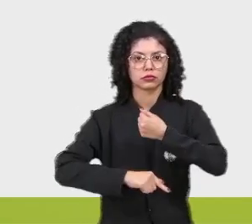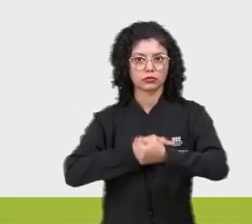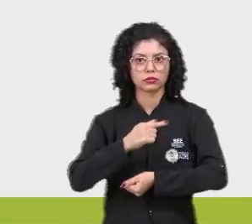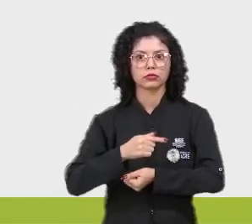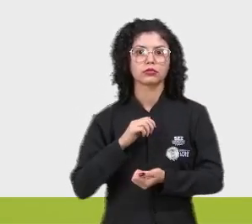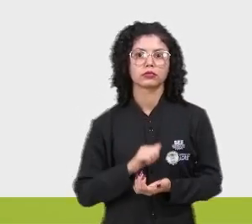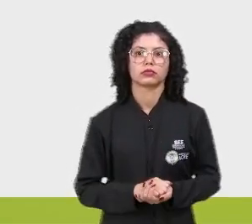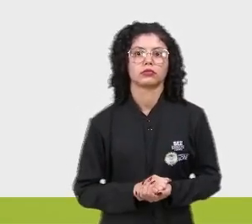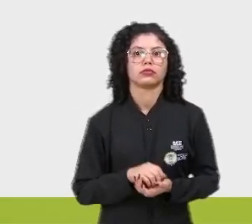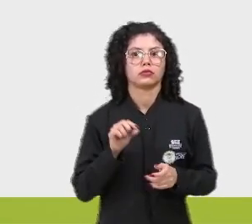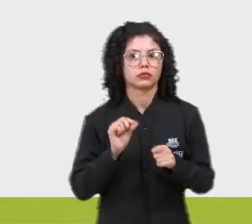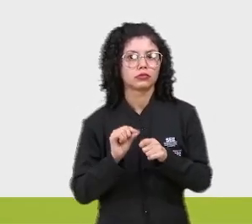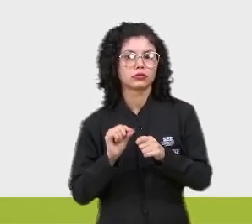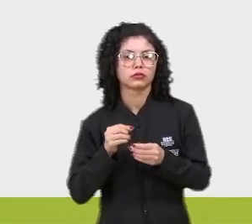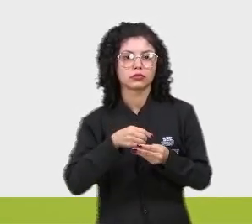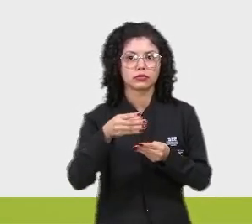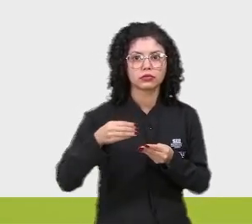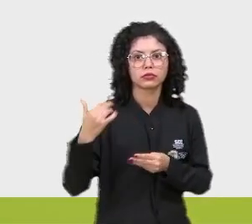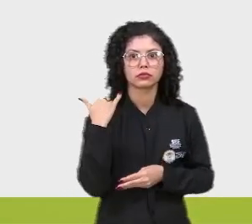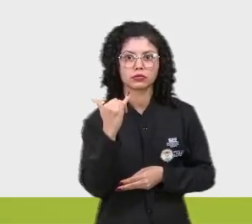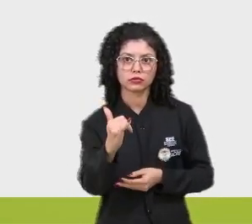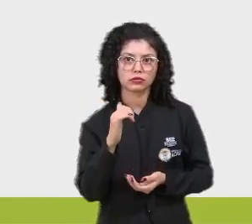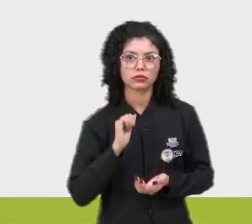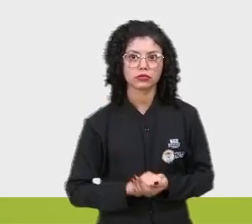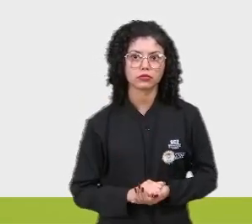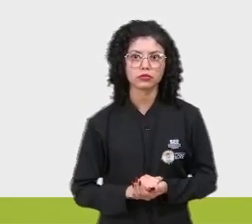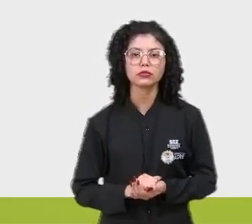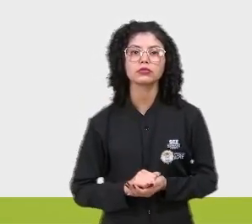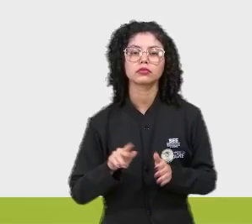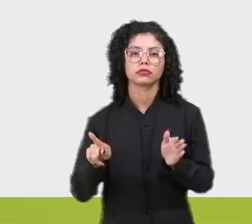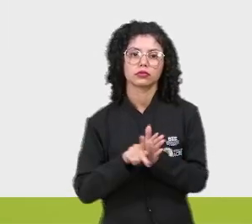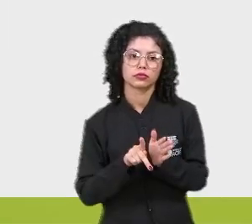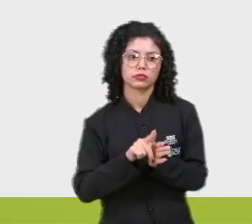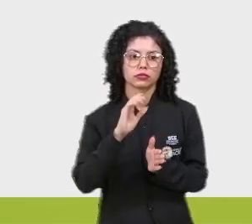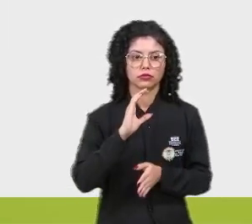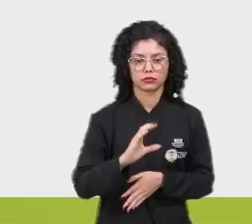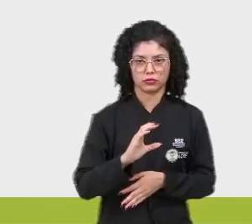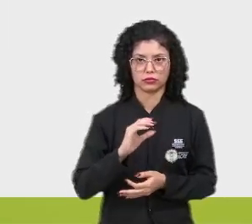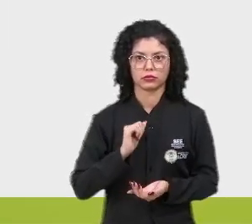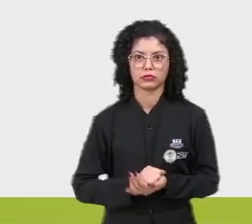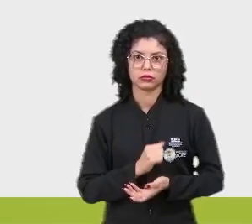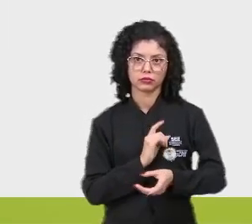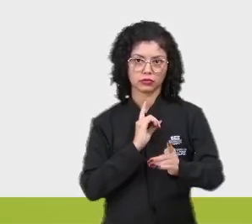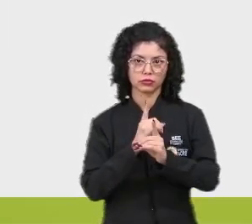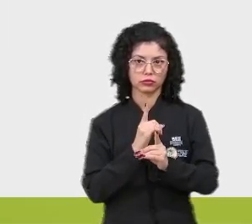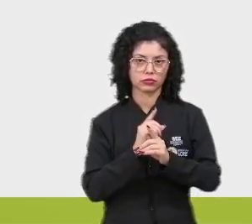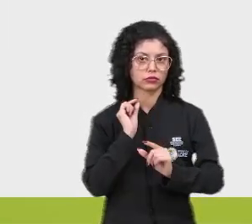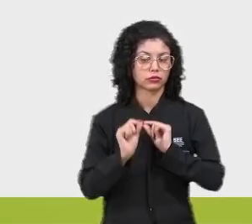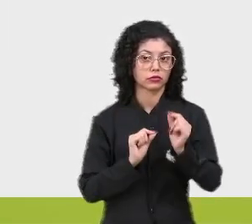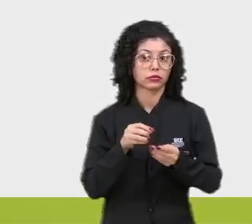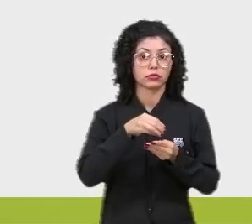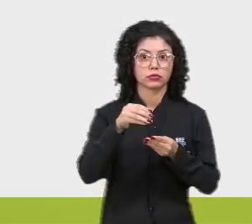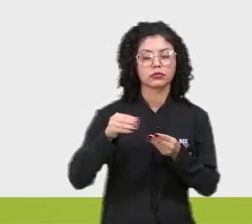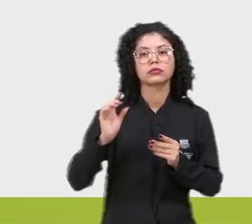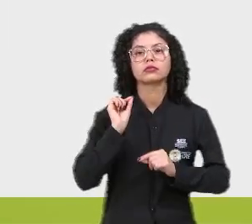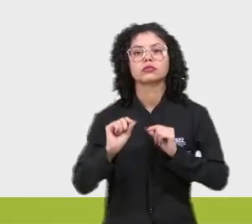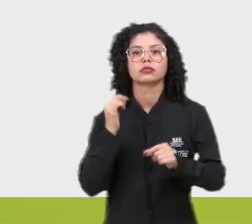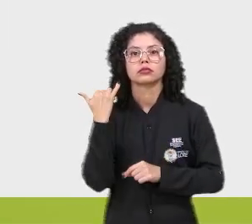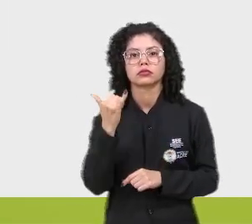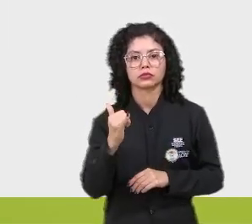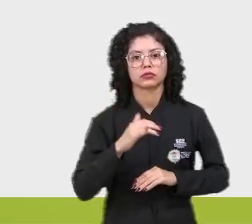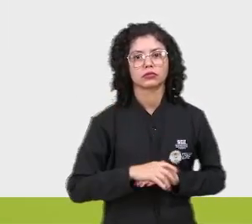e fazemos a distribuição eletrônica desse elemento químico carbono, nós encontramos a seguinte distribuição